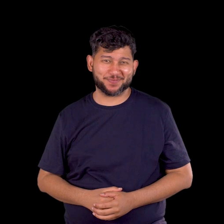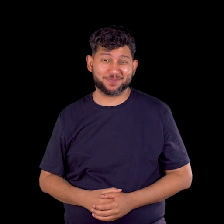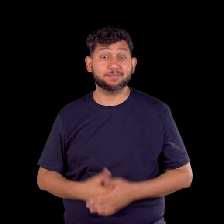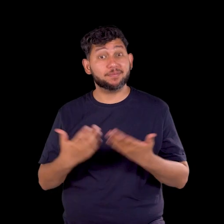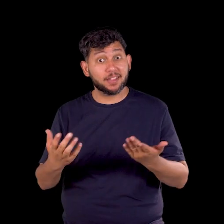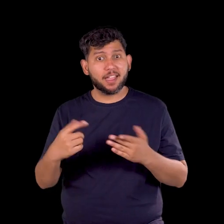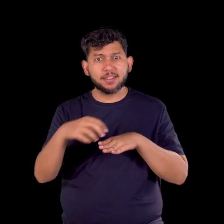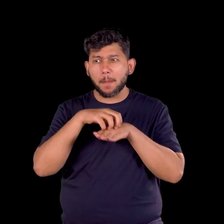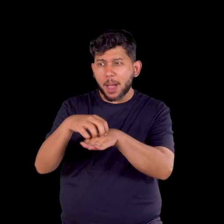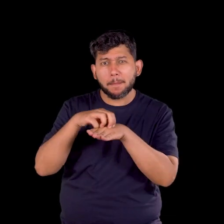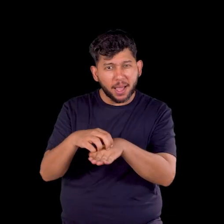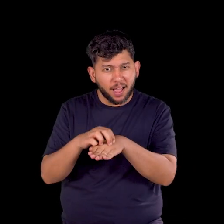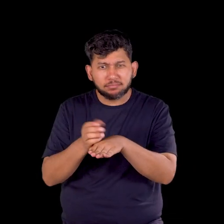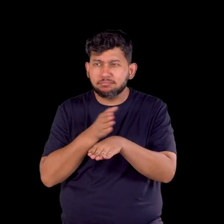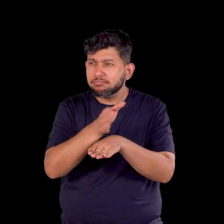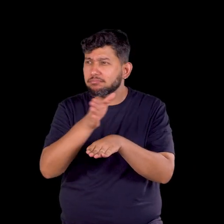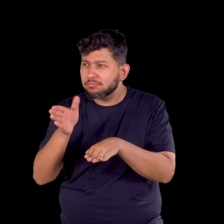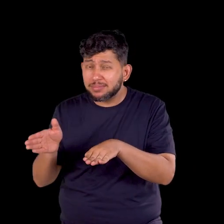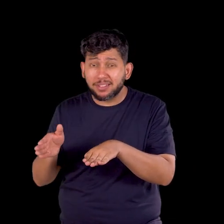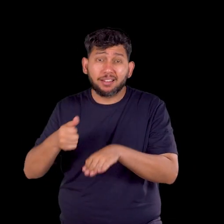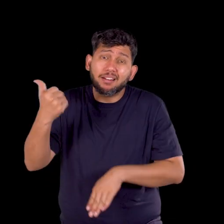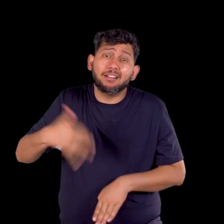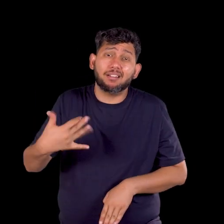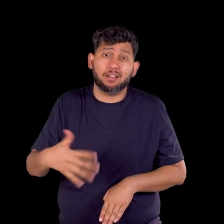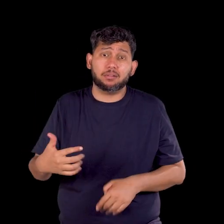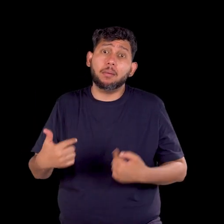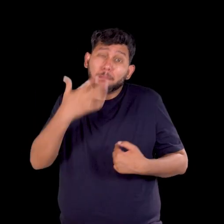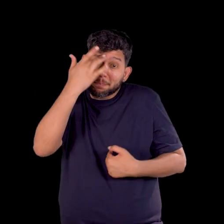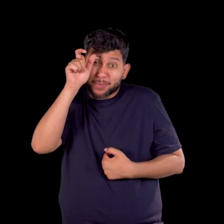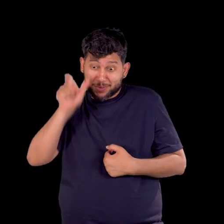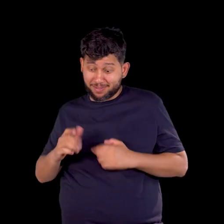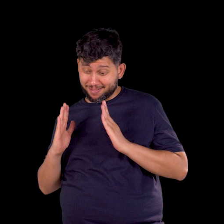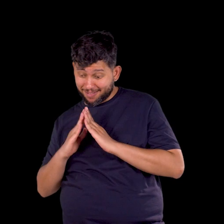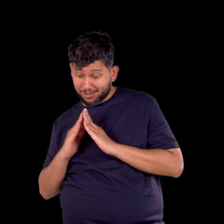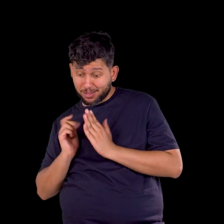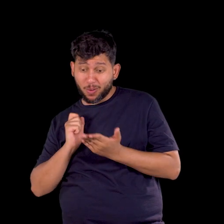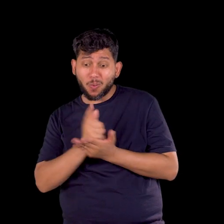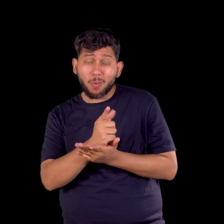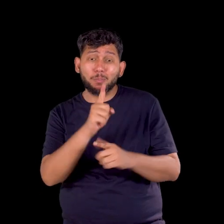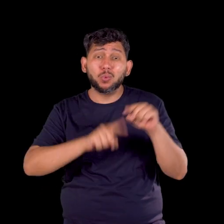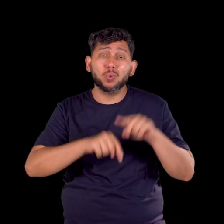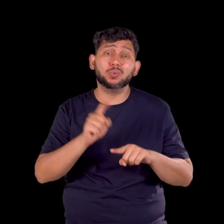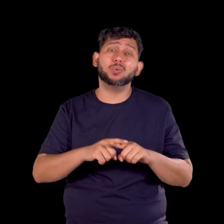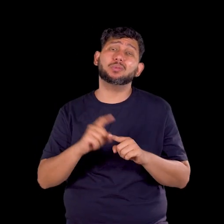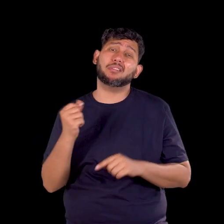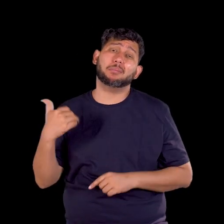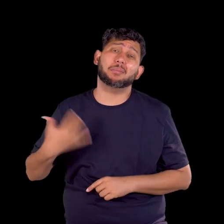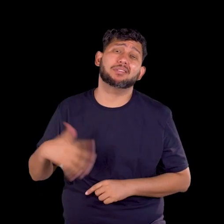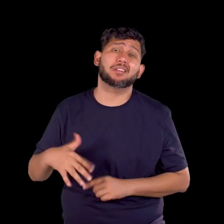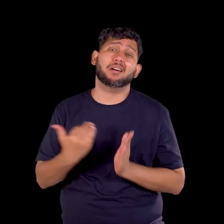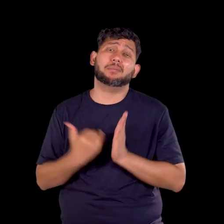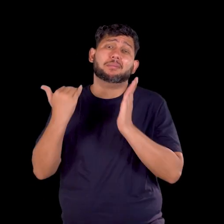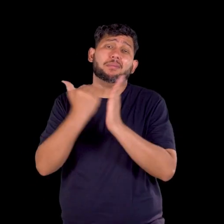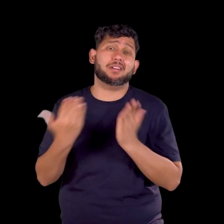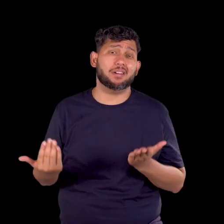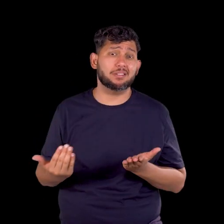dessa logística complexa acabam alcançando o cidadão comum, que paga mais caro por produtos que circulam por mais